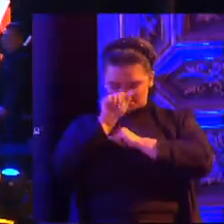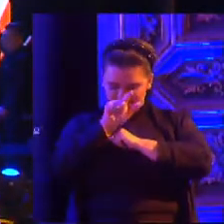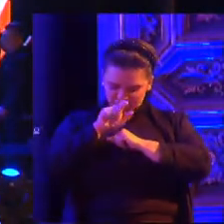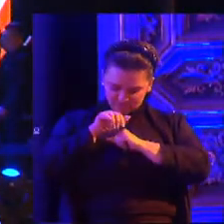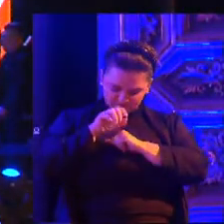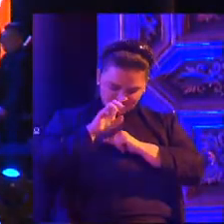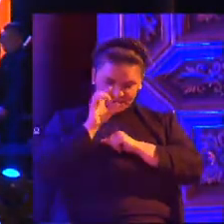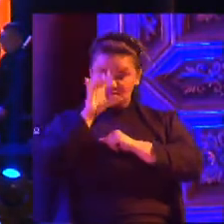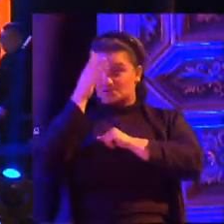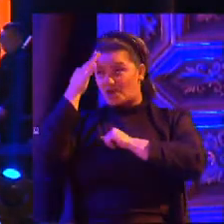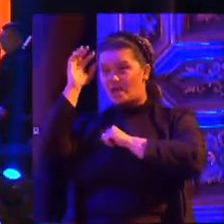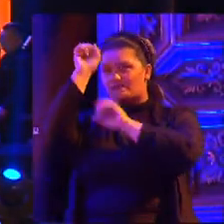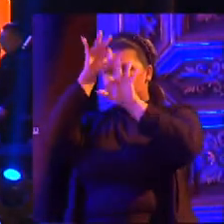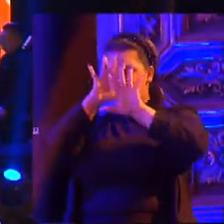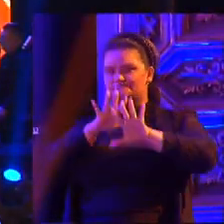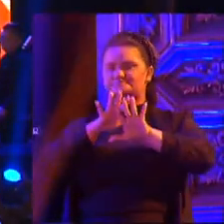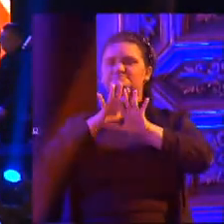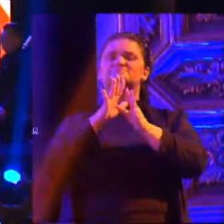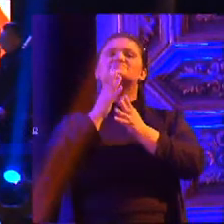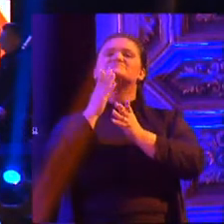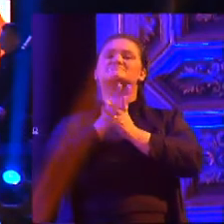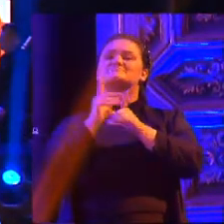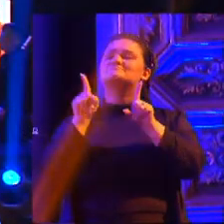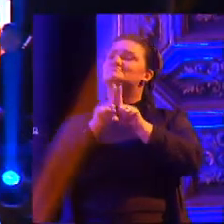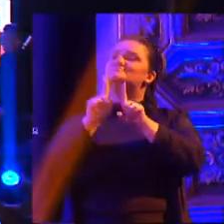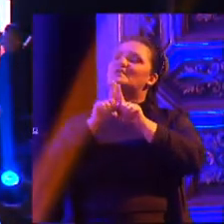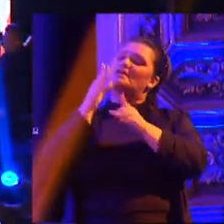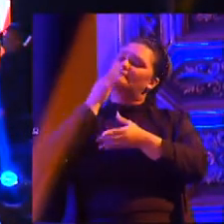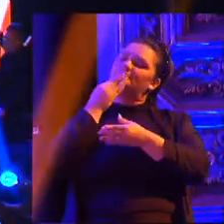Só Deus pra abençoar e a gente